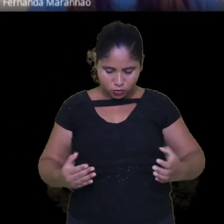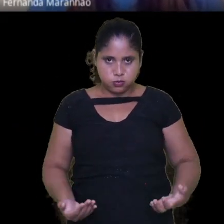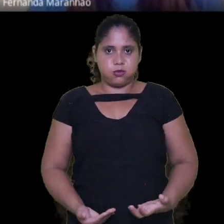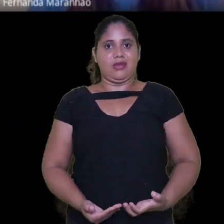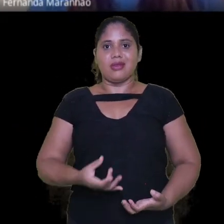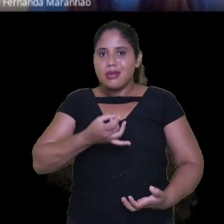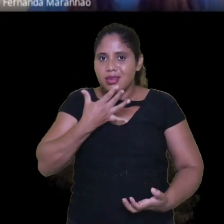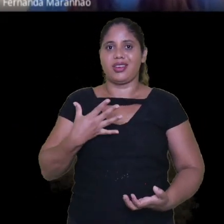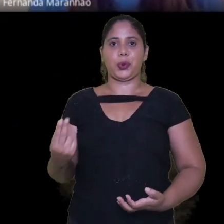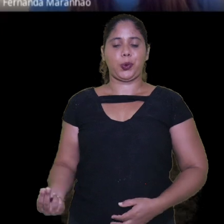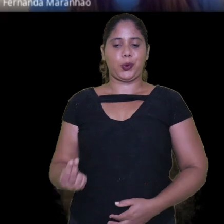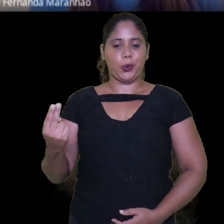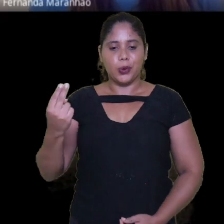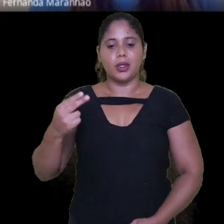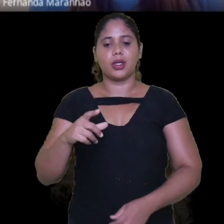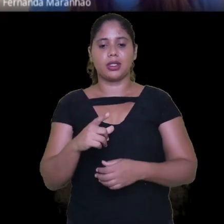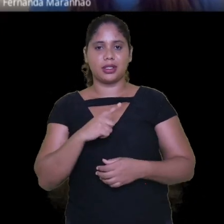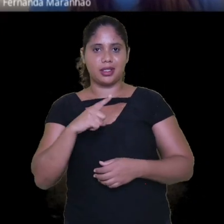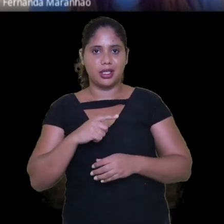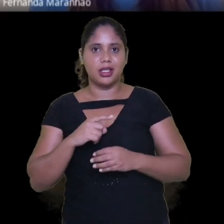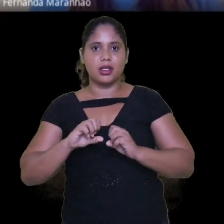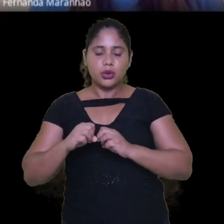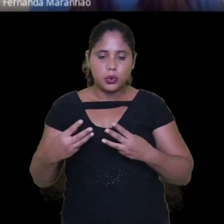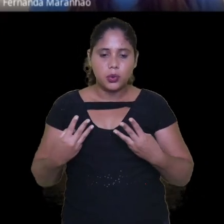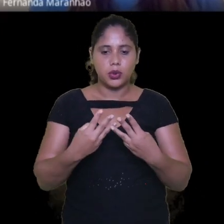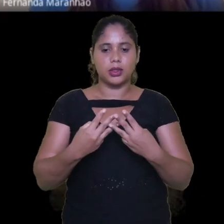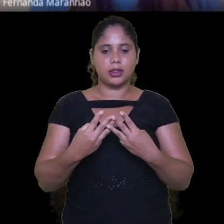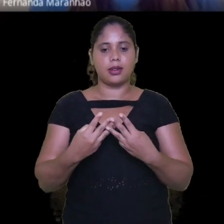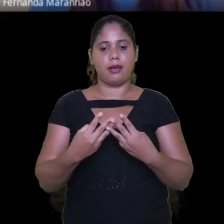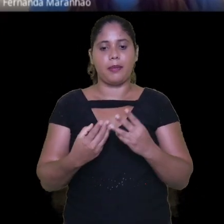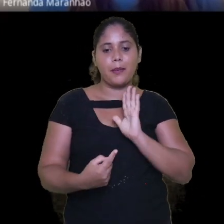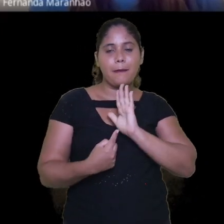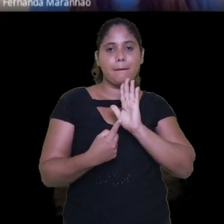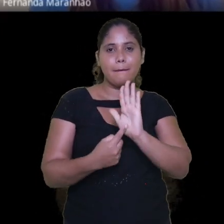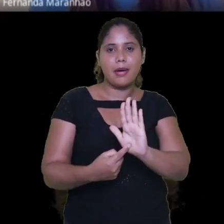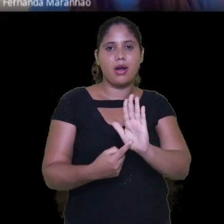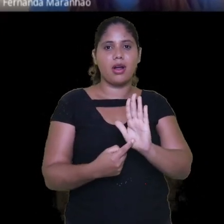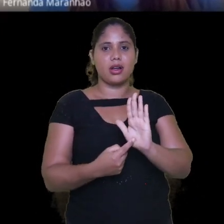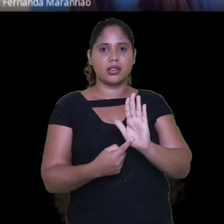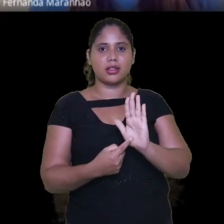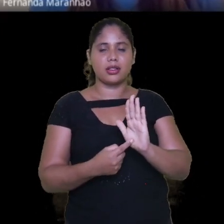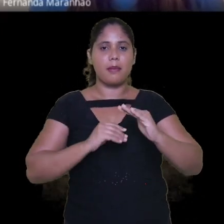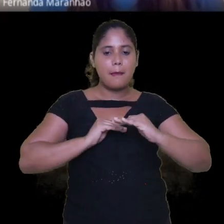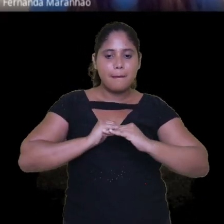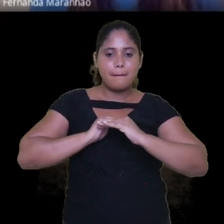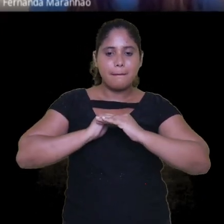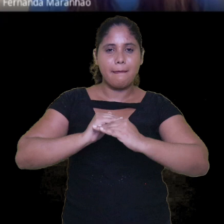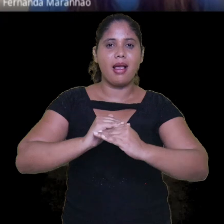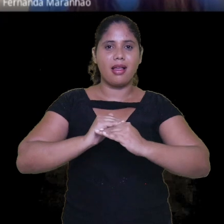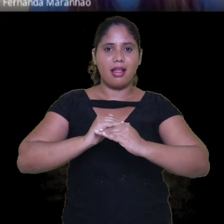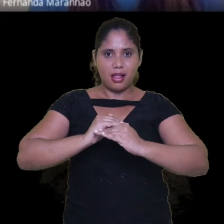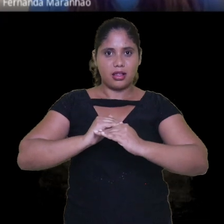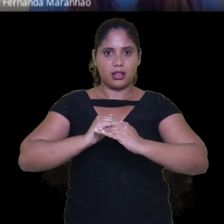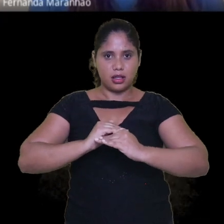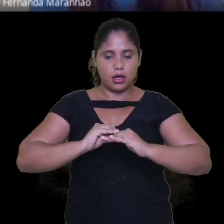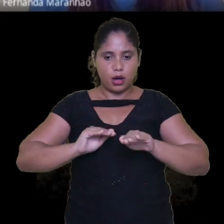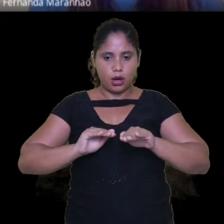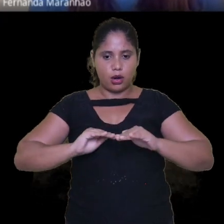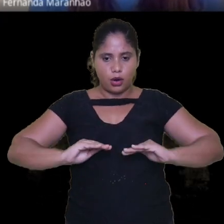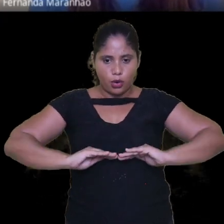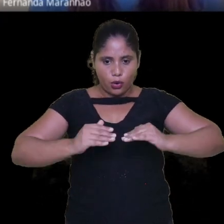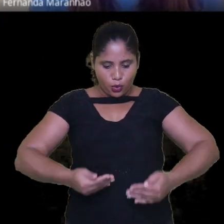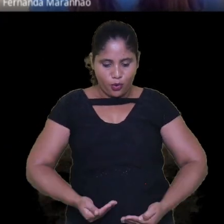clássico é o padrão de crescimento assimétrico, em que nós temos uma circunferência craniana de tamanho normal e apenas